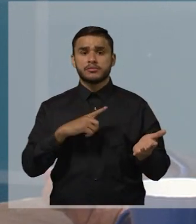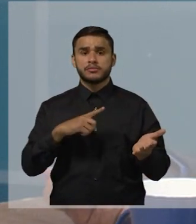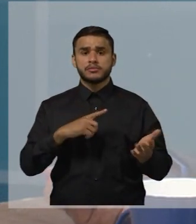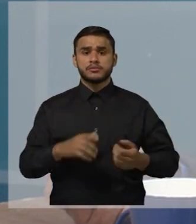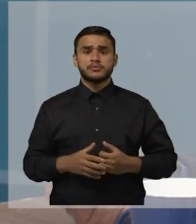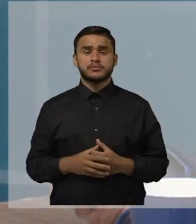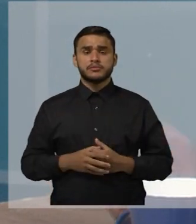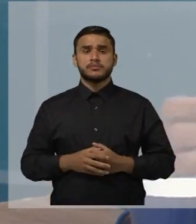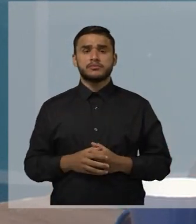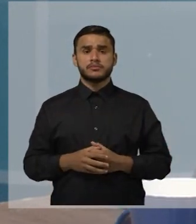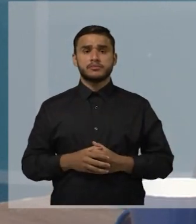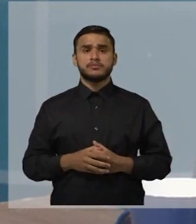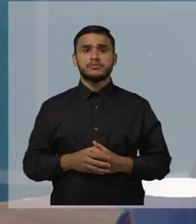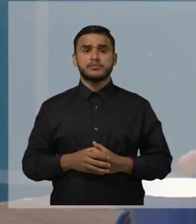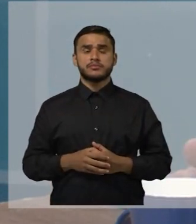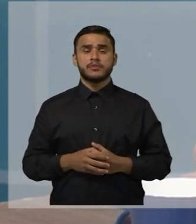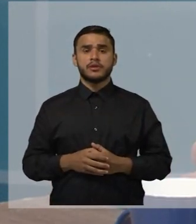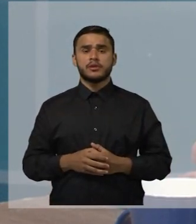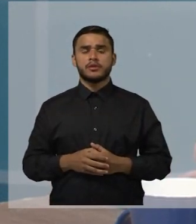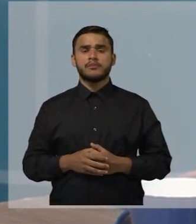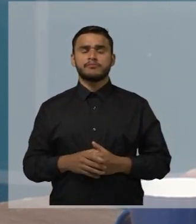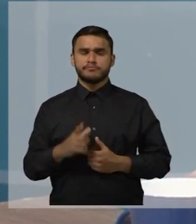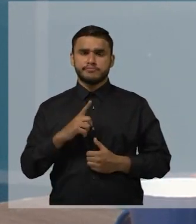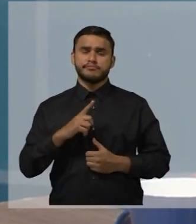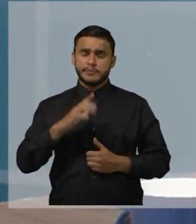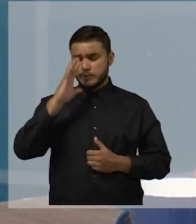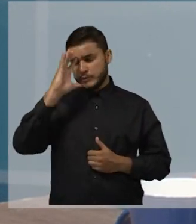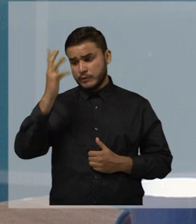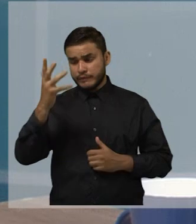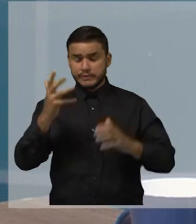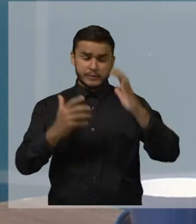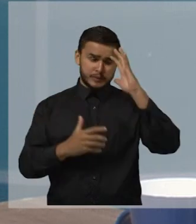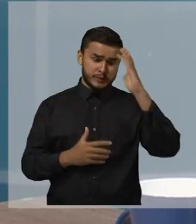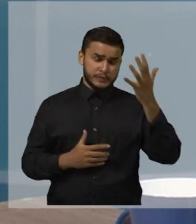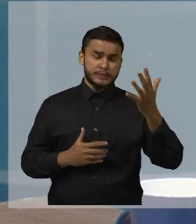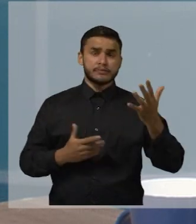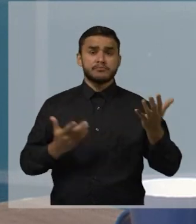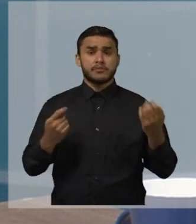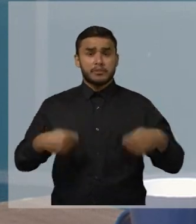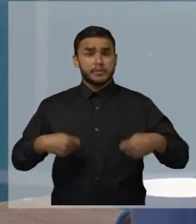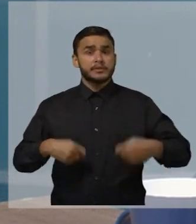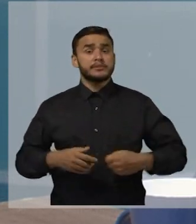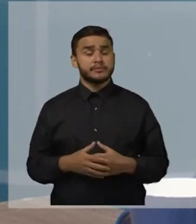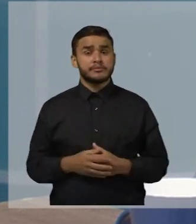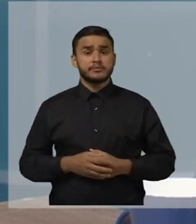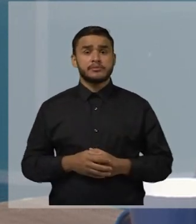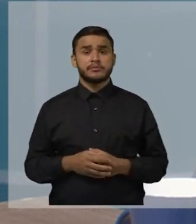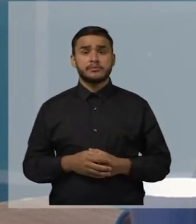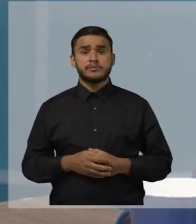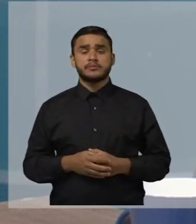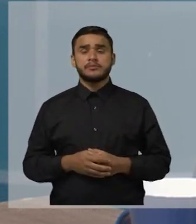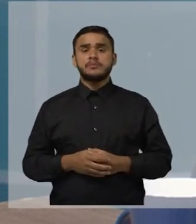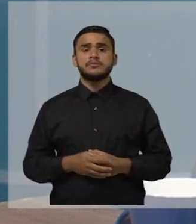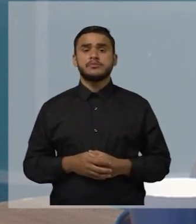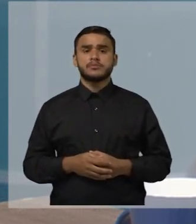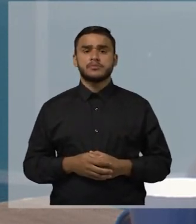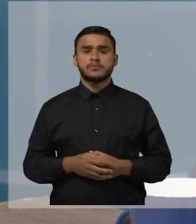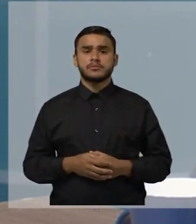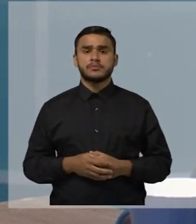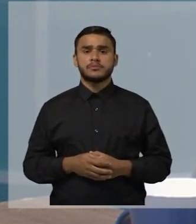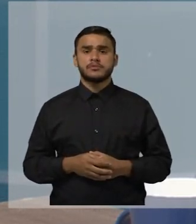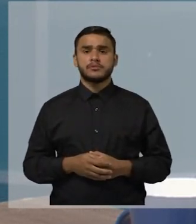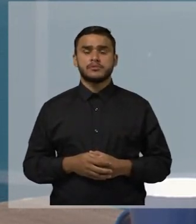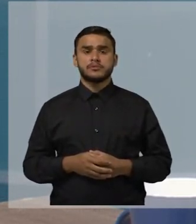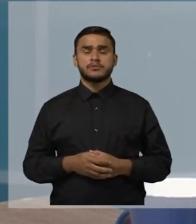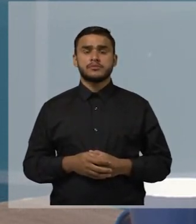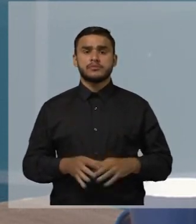errado. Existem sempre alternativas. E você vê que a economia se faz de